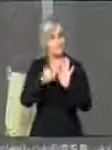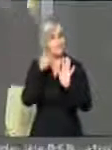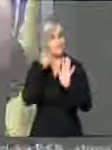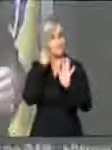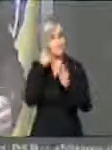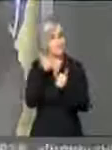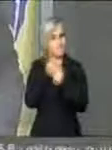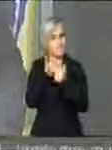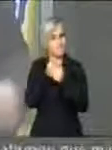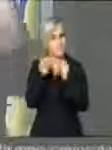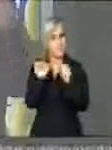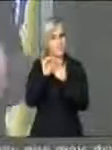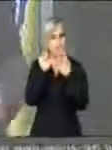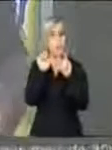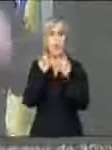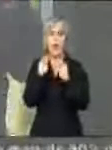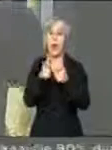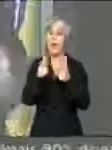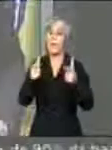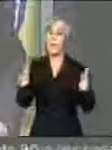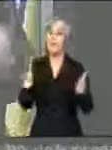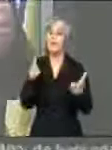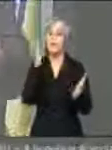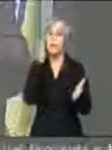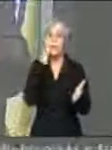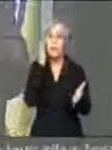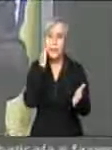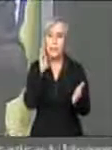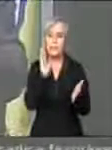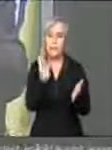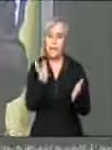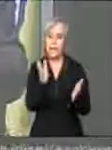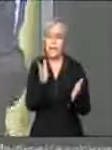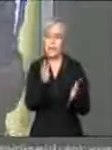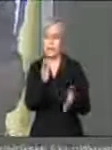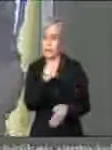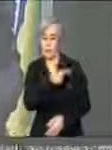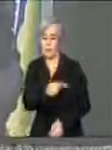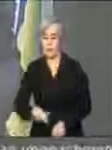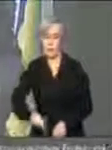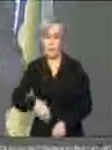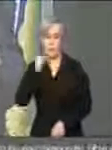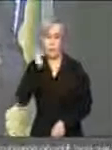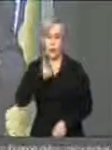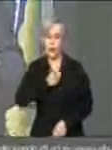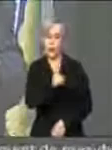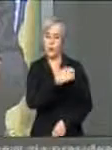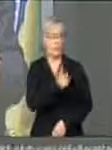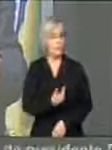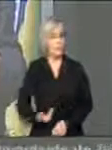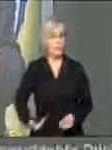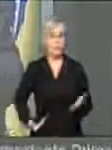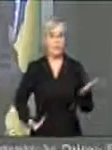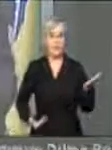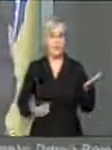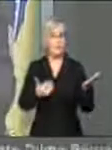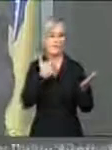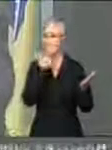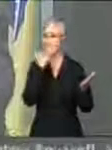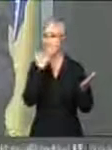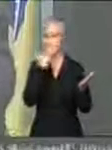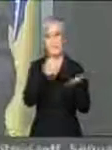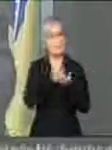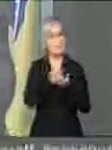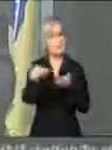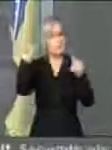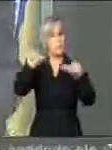maioria absoluta sabe que com a presidente à frente do governo não há chances de melhora. Chegou o